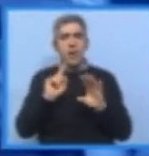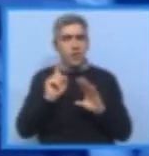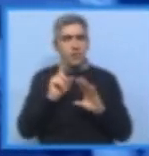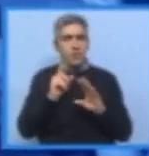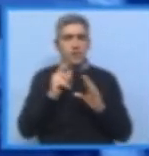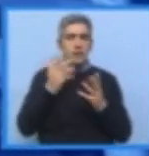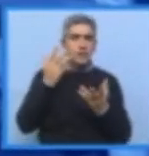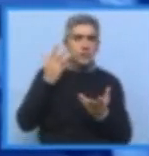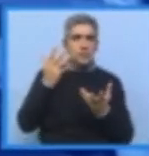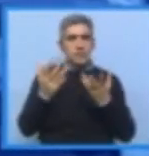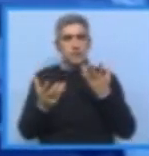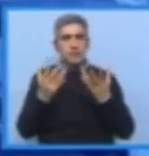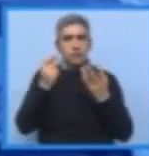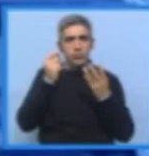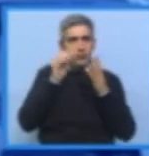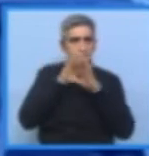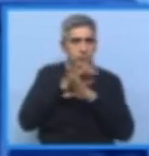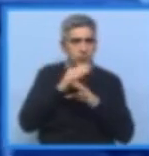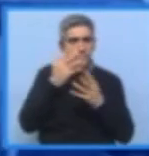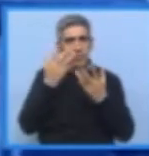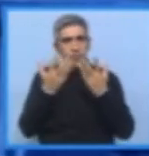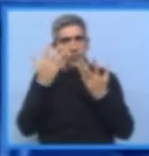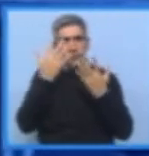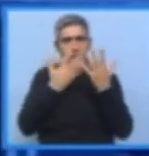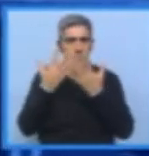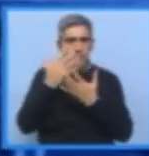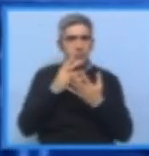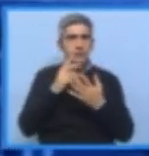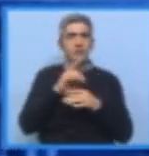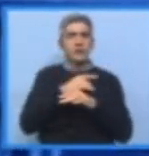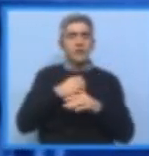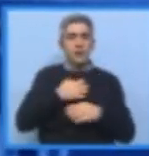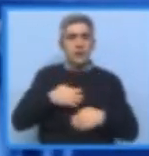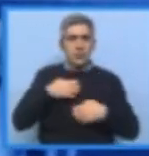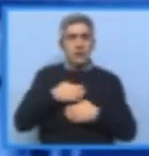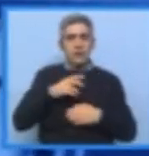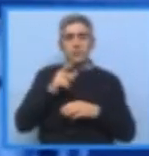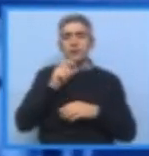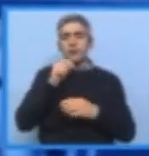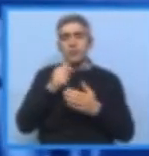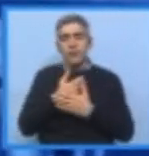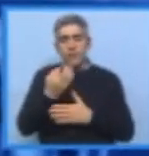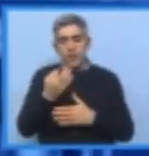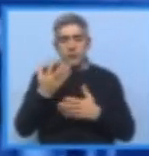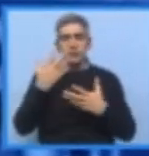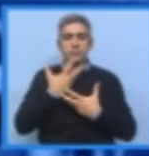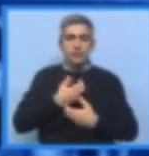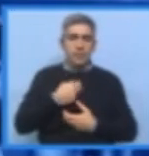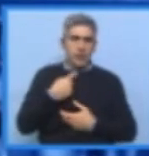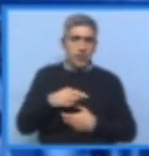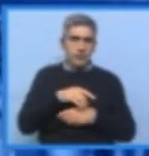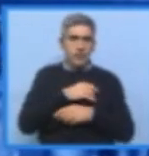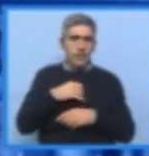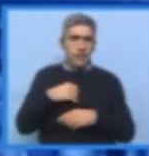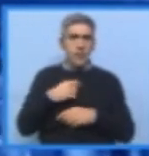muito ténue e um médico tem uma frustração sempre grande quando vê um doente partir e, portanto, era aquilo que dizia no início,